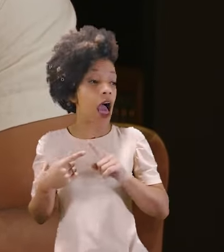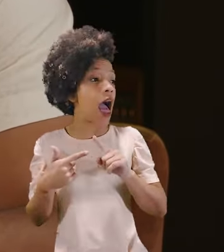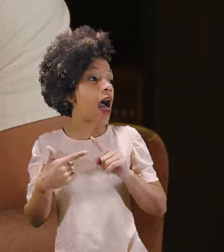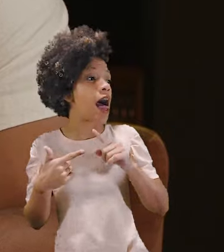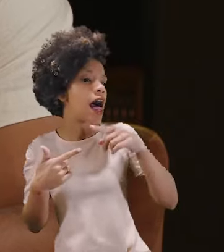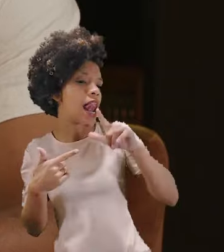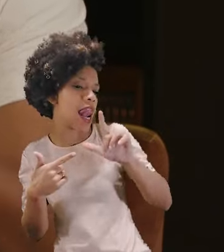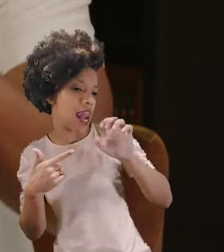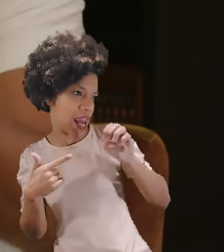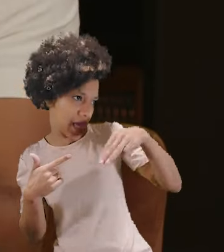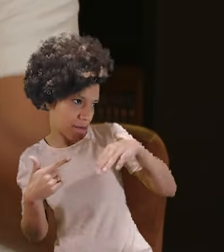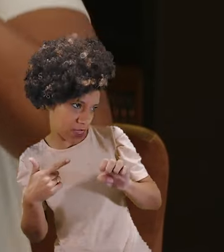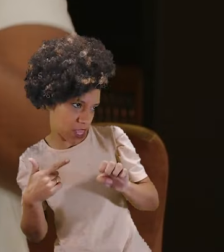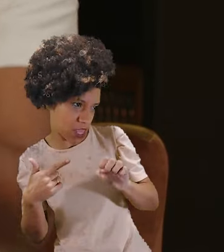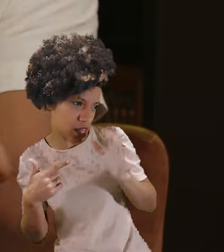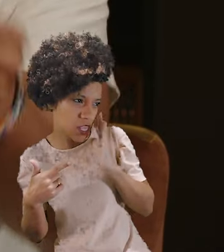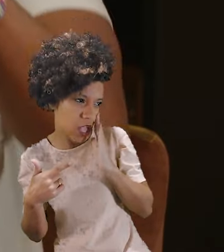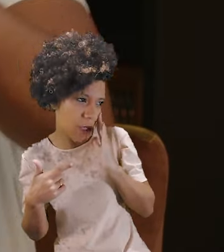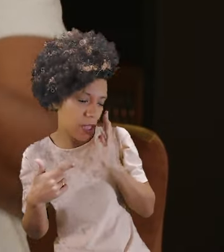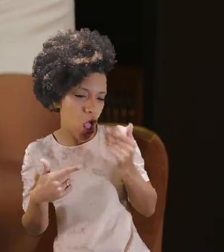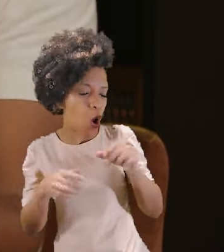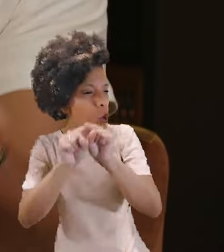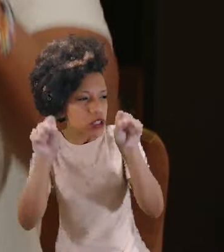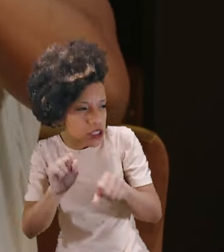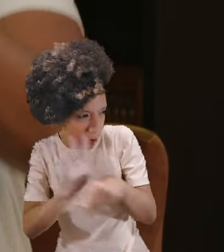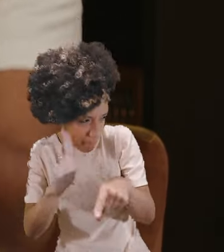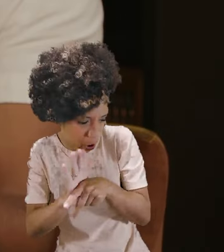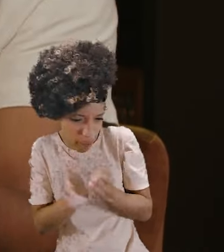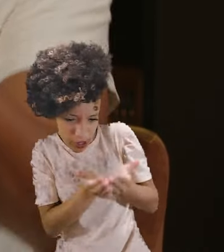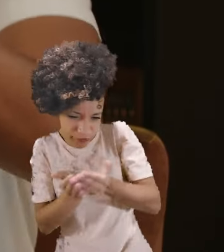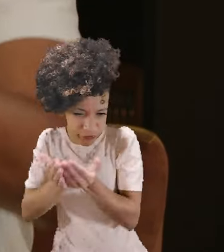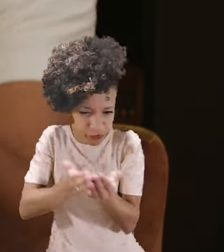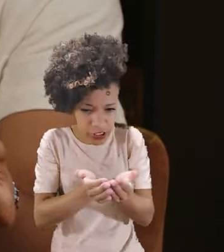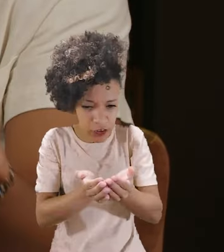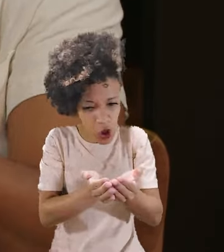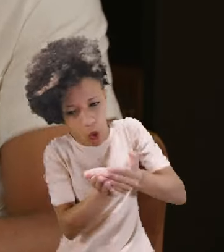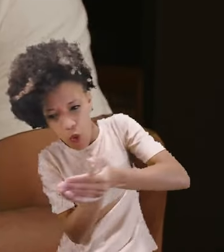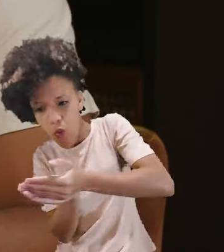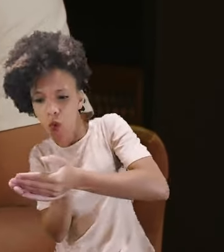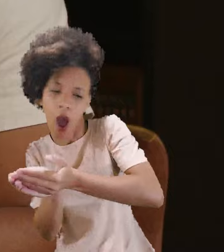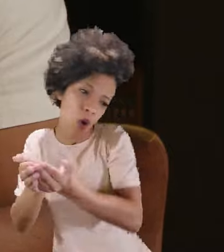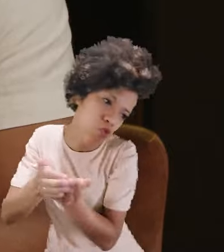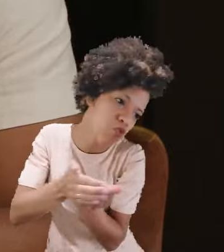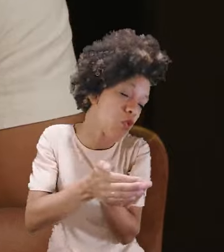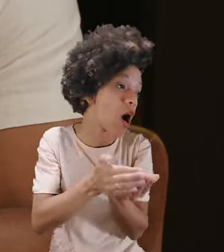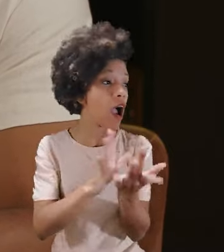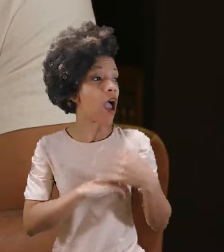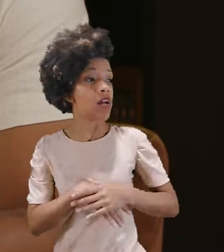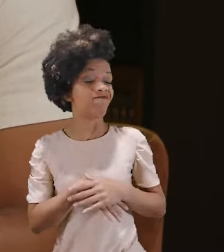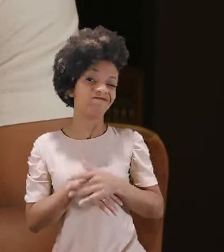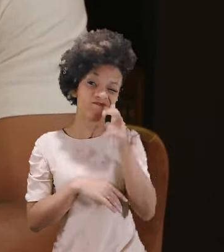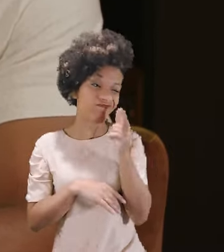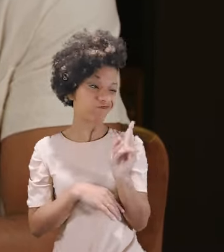Leme que é como se fosse o o céu sistema para você mexer o Davi para esquerda para direita ele era de um